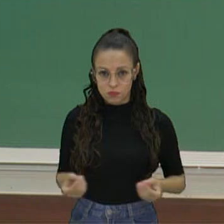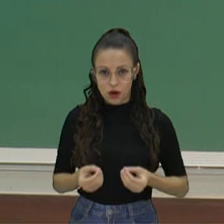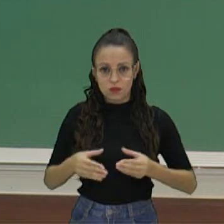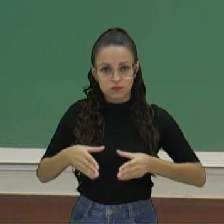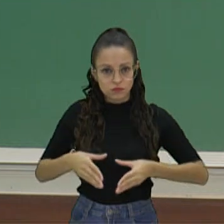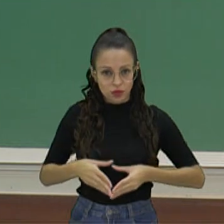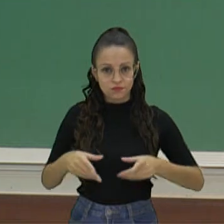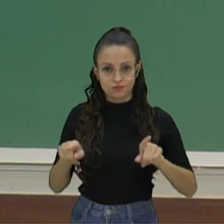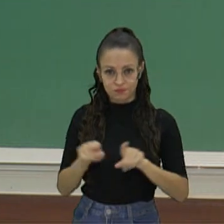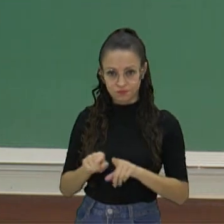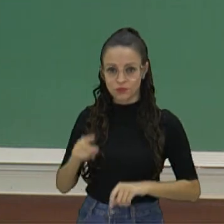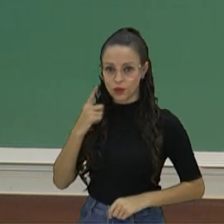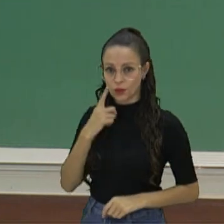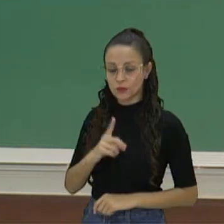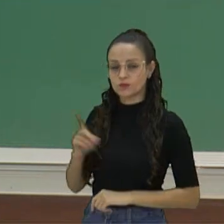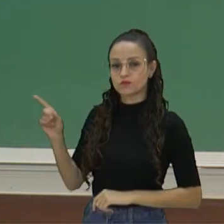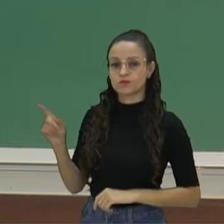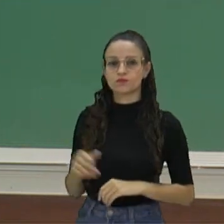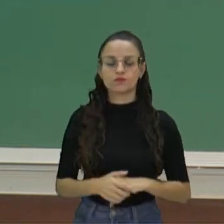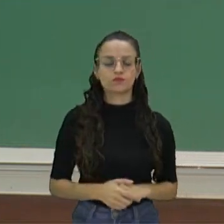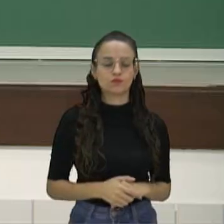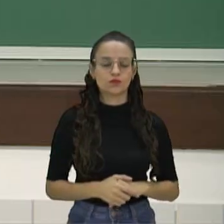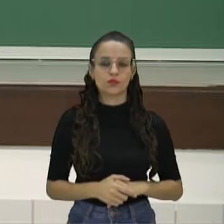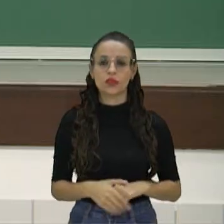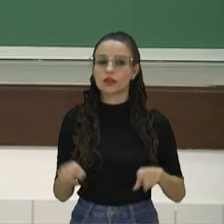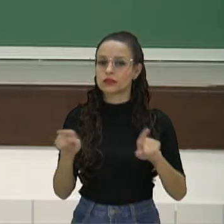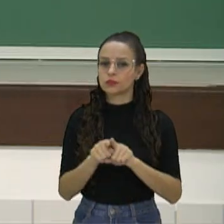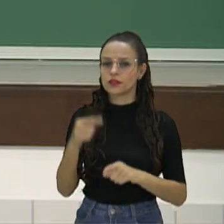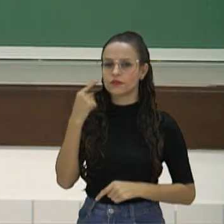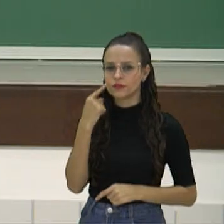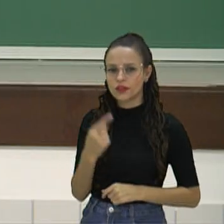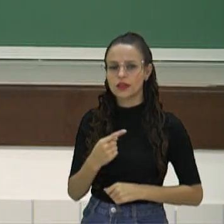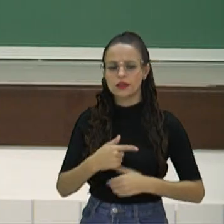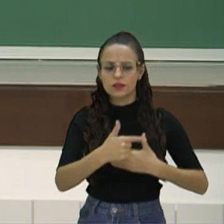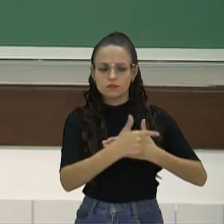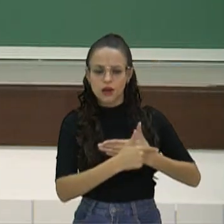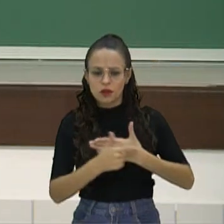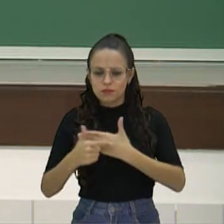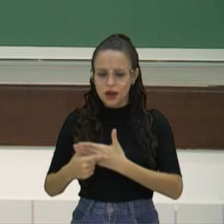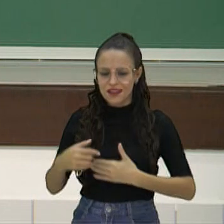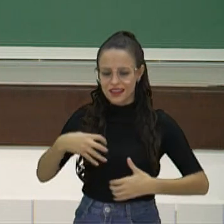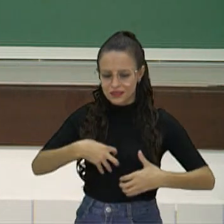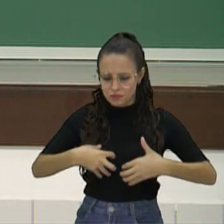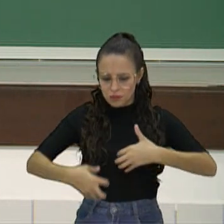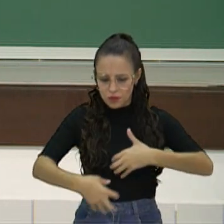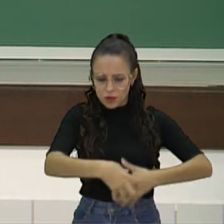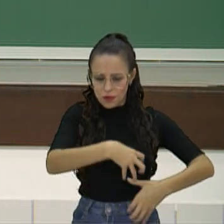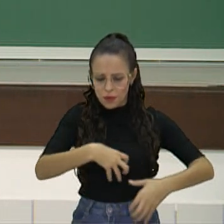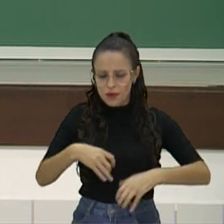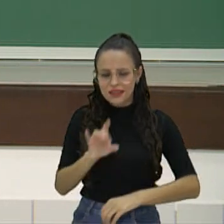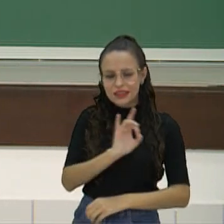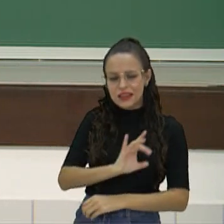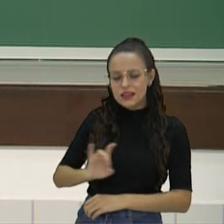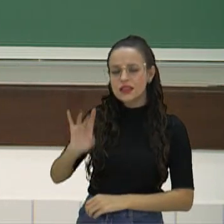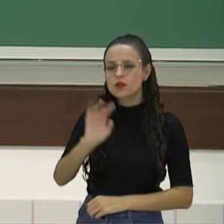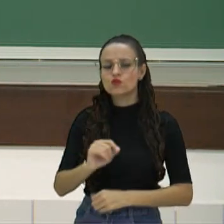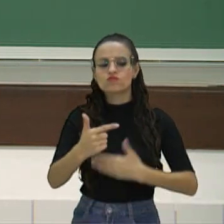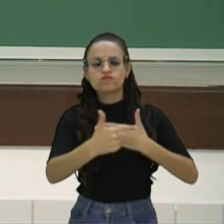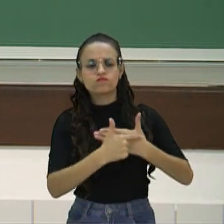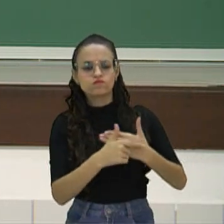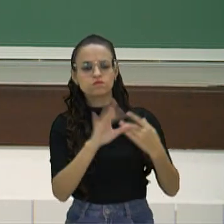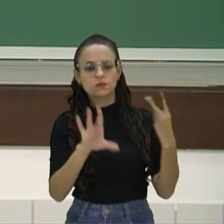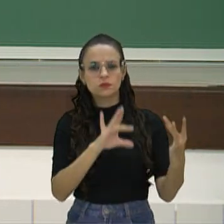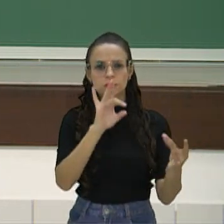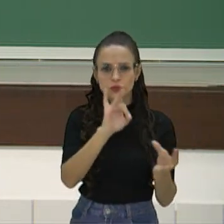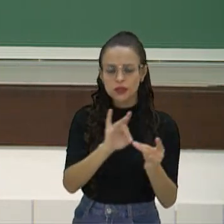também. Também vamos ver as funções específicas de cada órgão desse sistema, beleza? O processo de